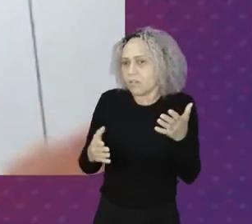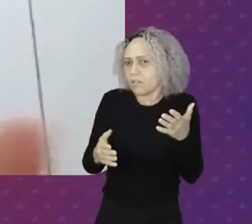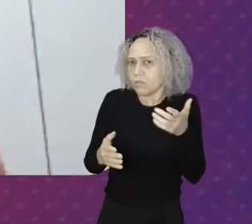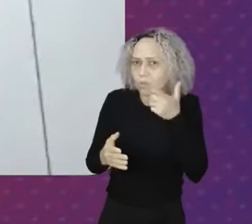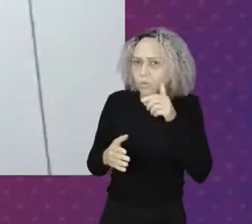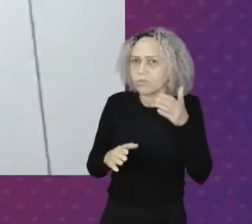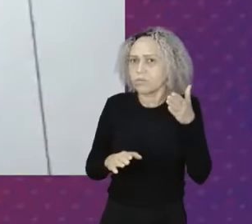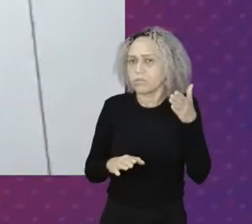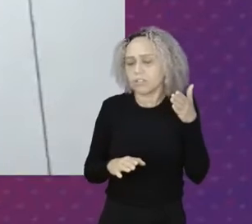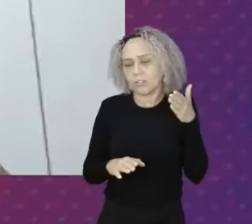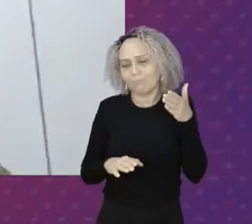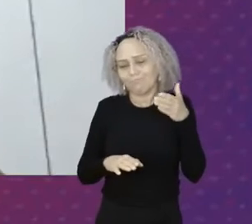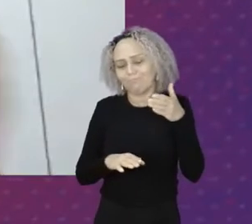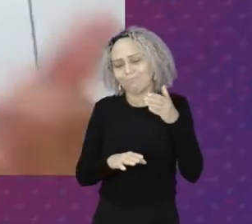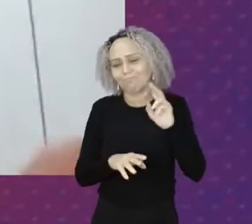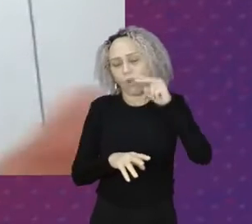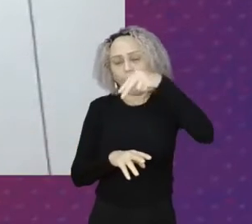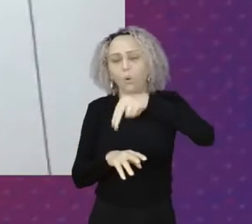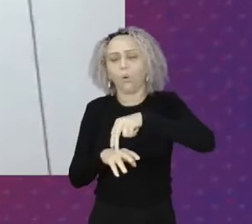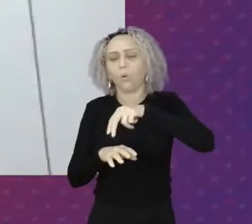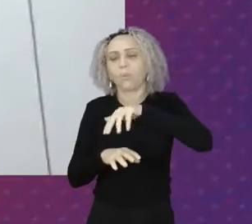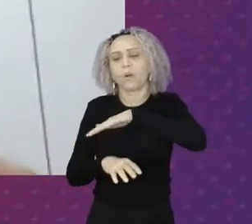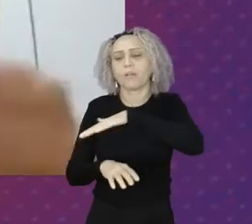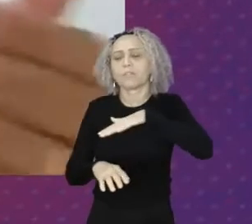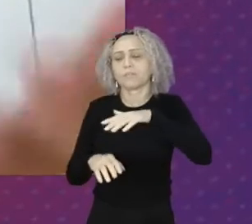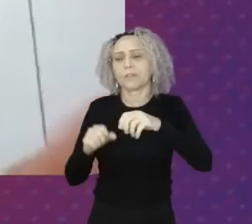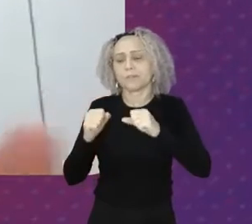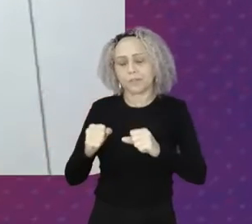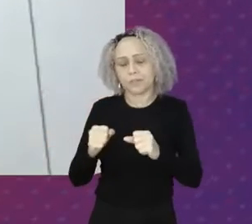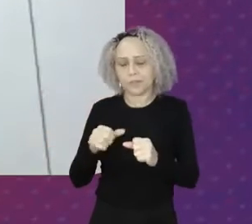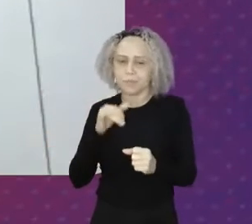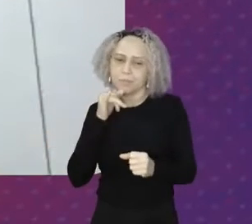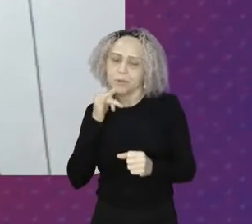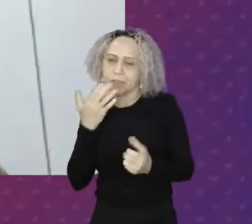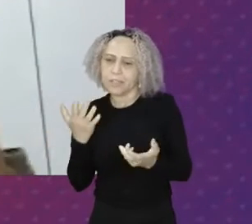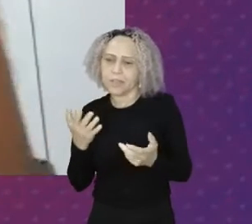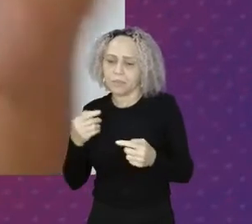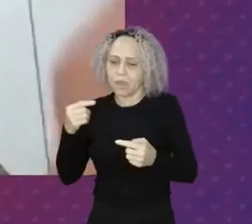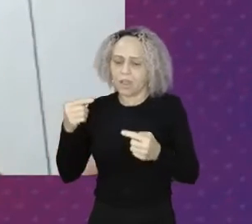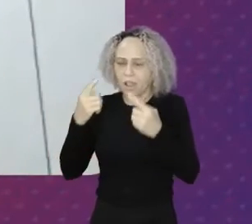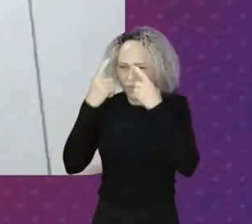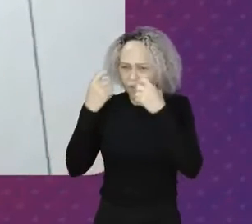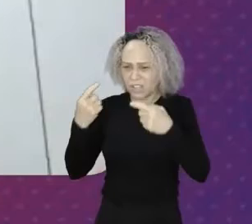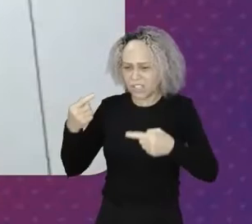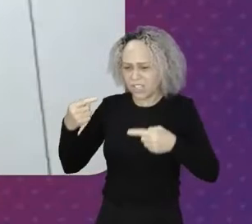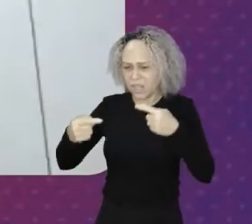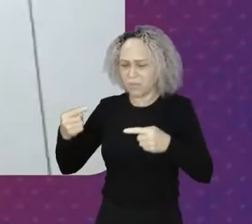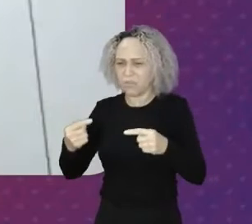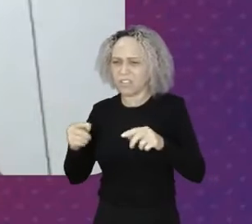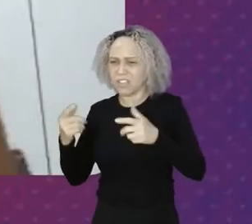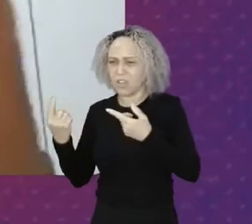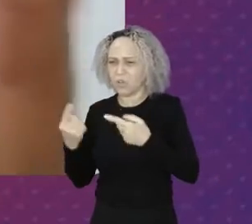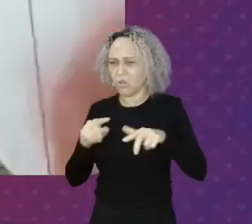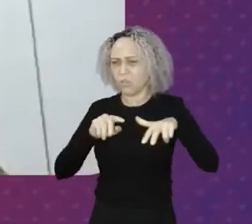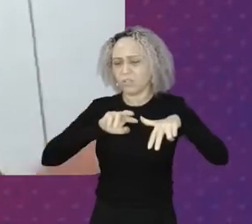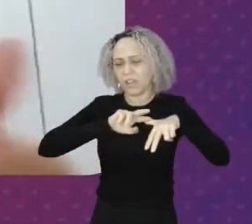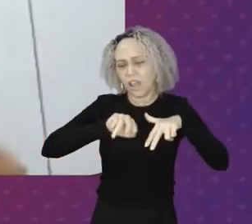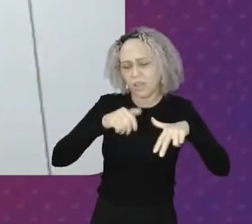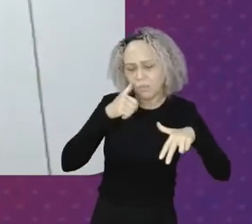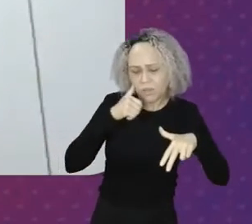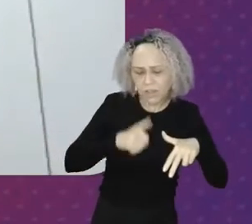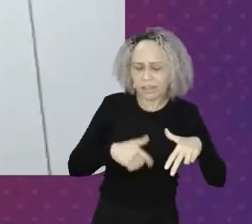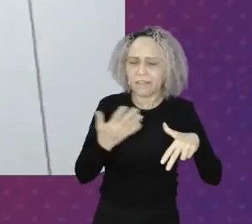A violência política de gênero, o acúmulo das jornadas de trabalho, quando você tem uma mulher que está no exercício político, mas ela